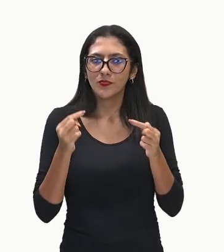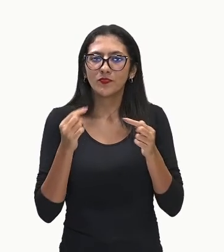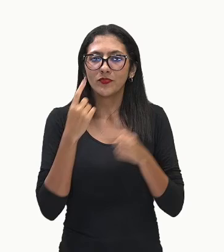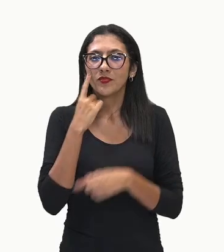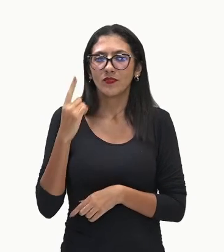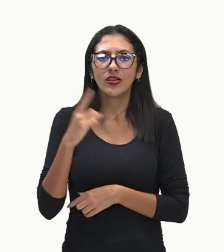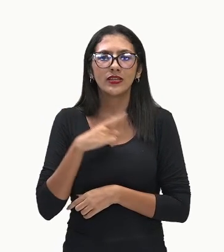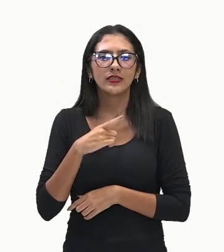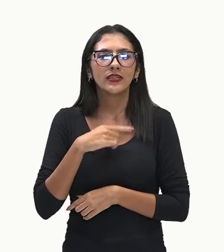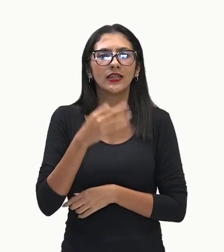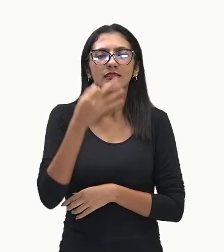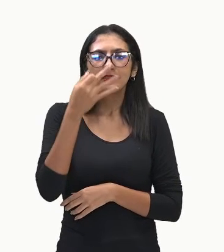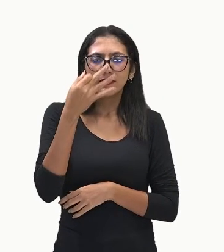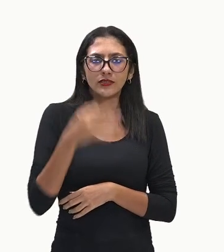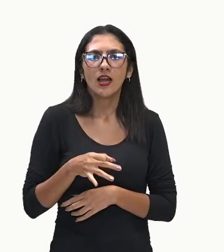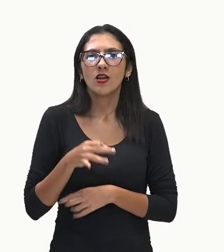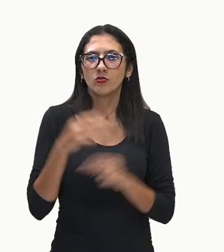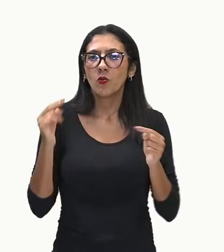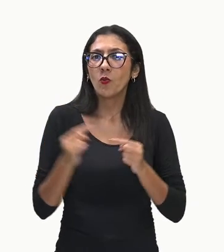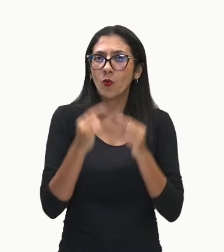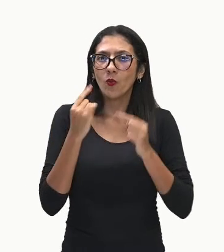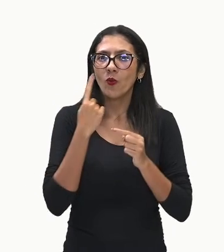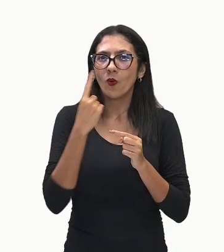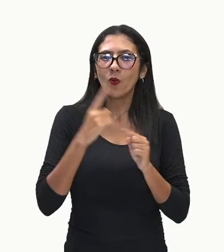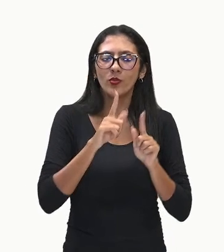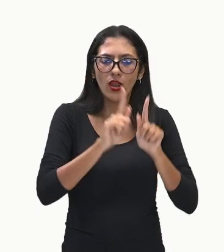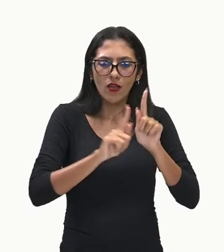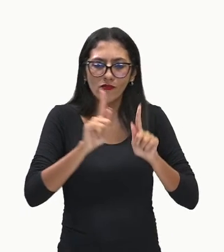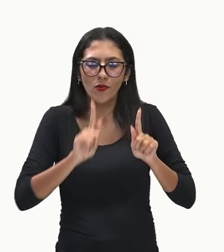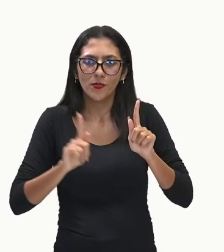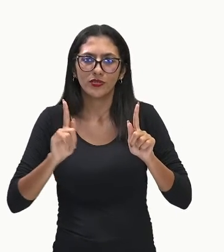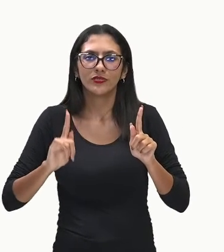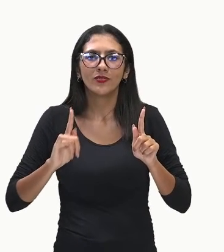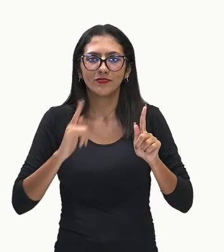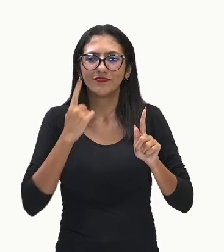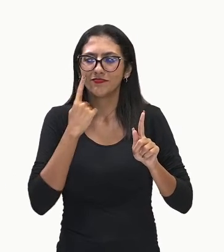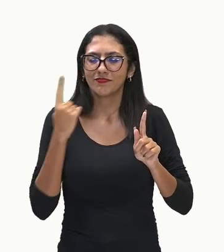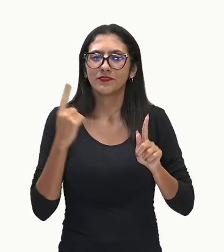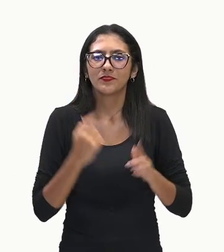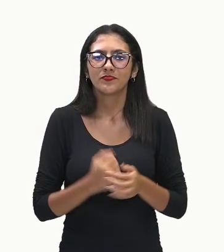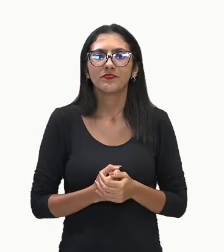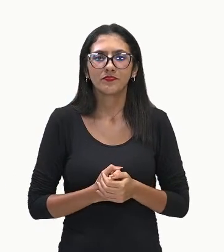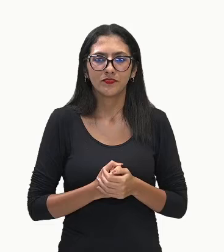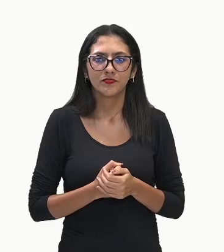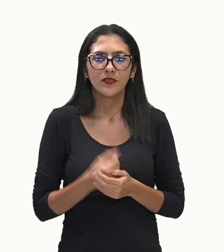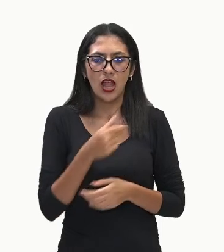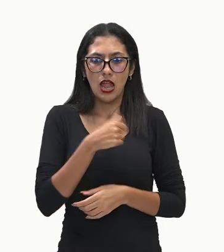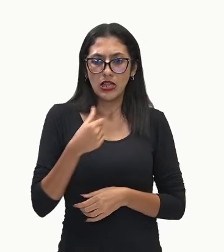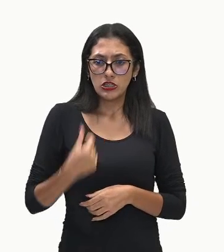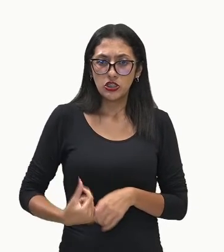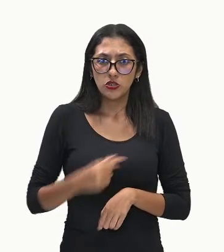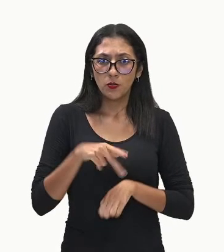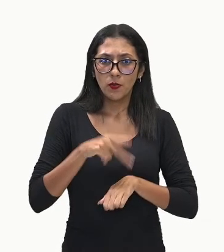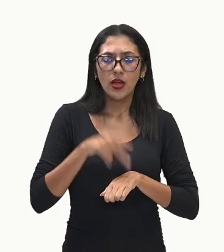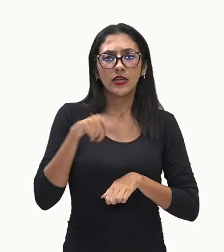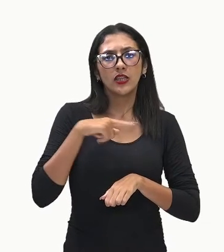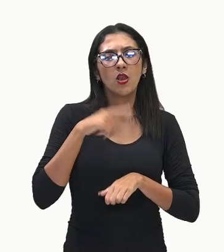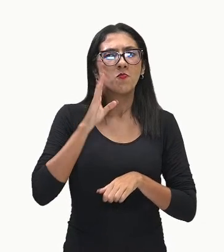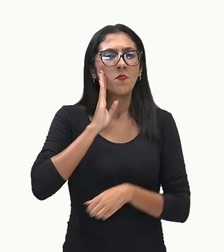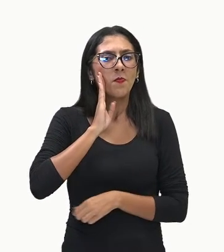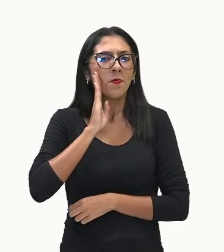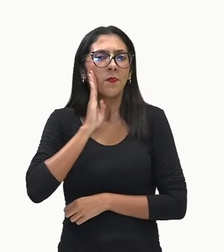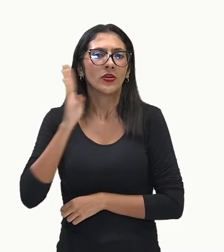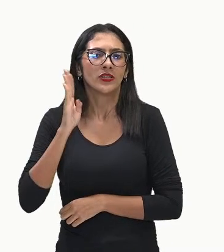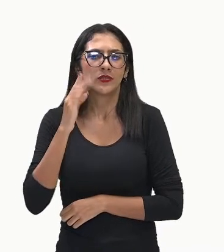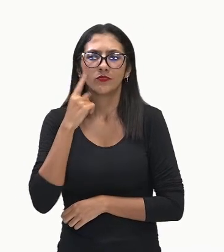Representa muito bem a realidade do gráfico que foi apresentado. A China é o gigante, com 276